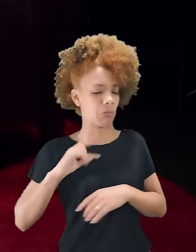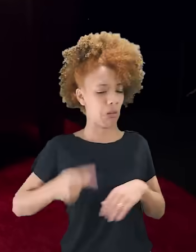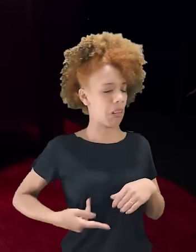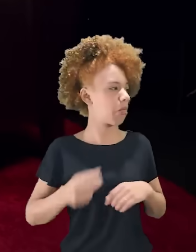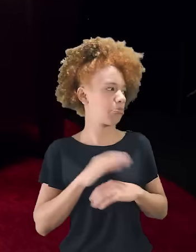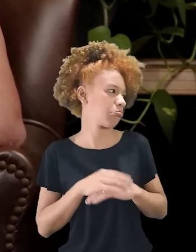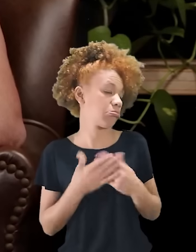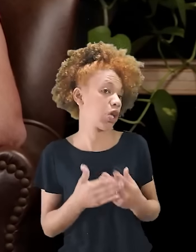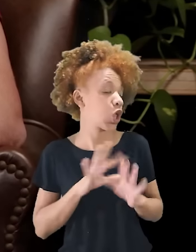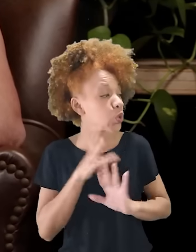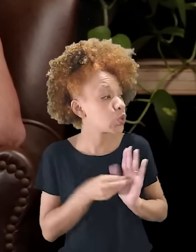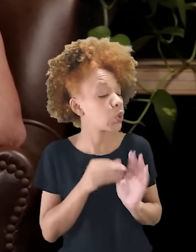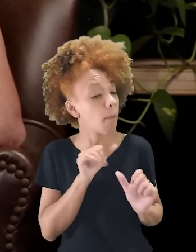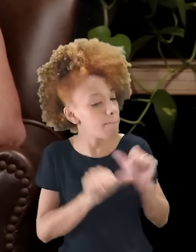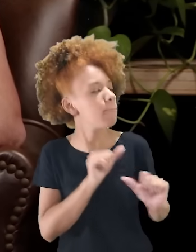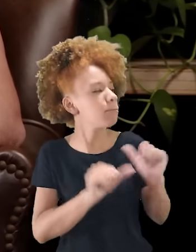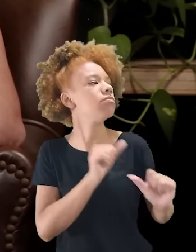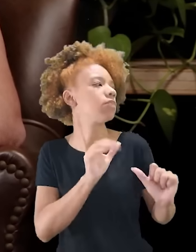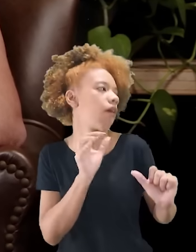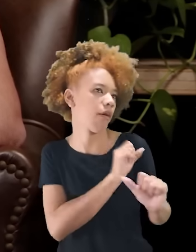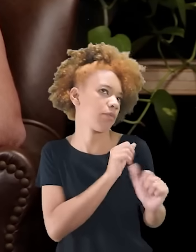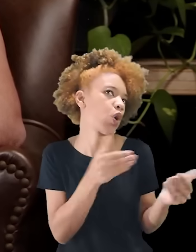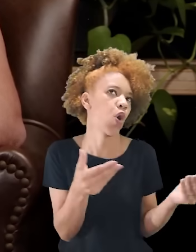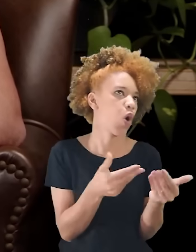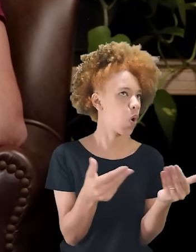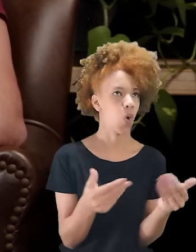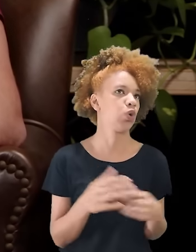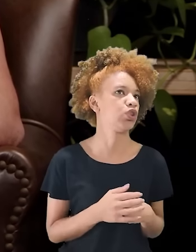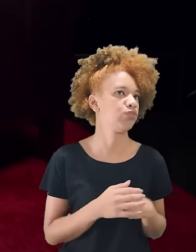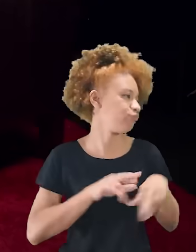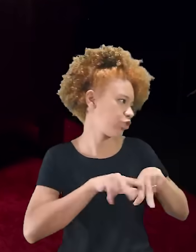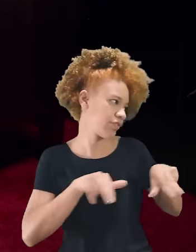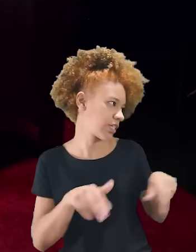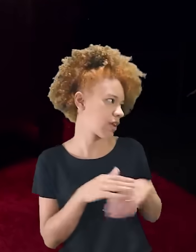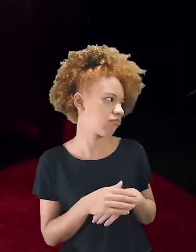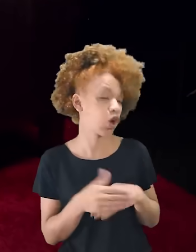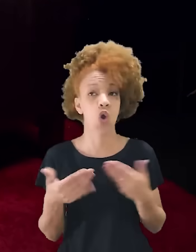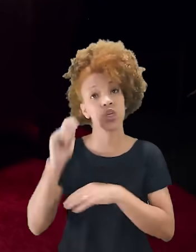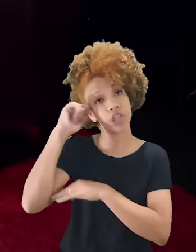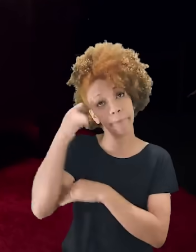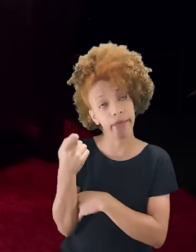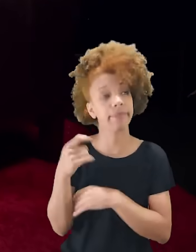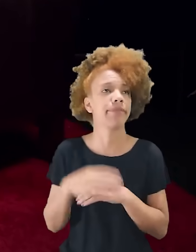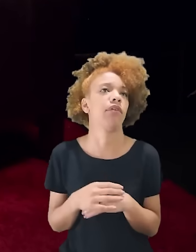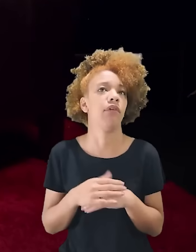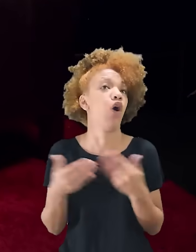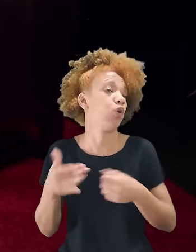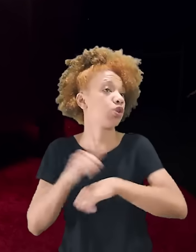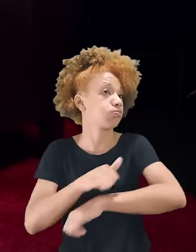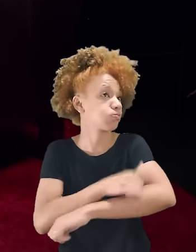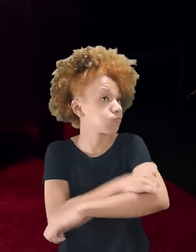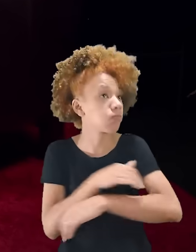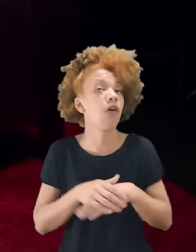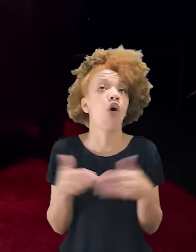era que sei lá tudo m d muito rápido Sim hoje é hoje é diversidade Hoje é a preta Hoje é a é a